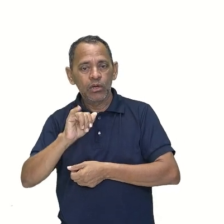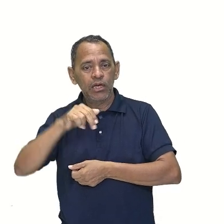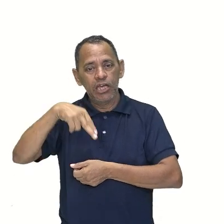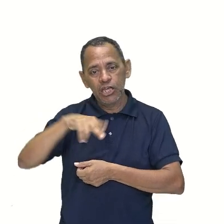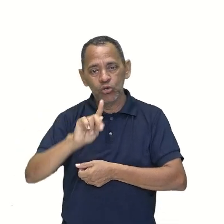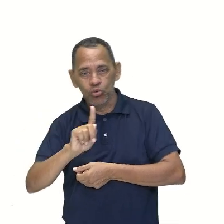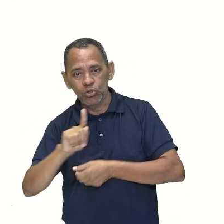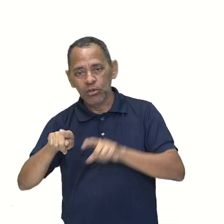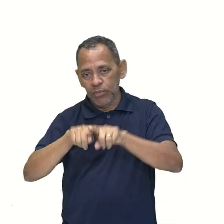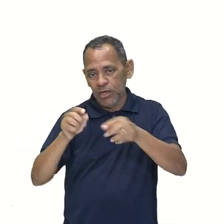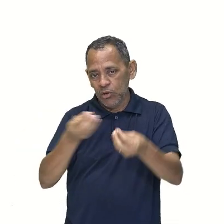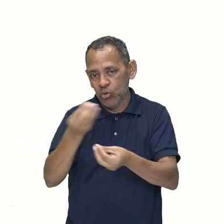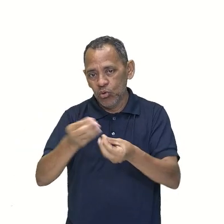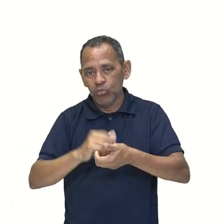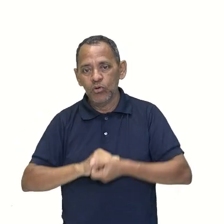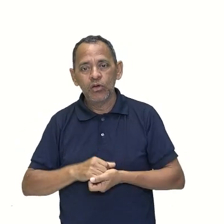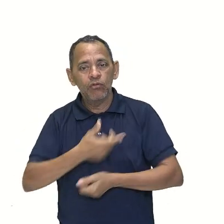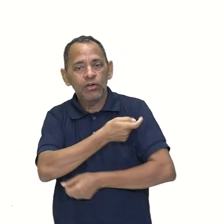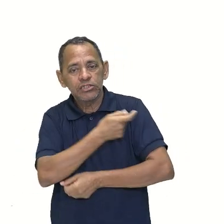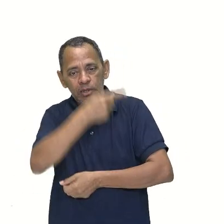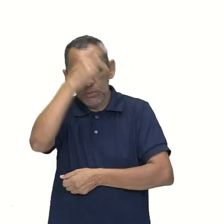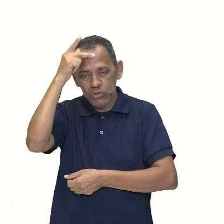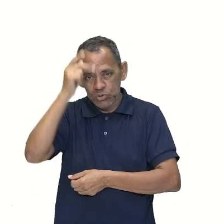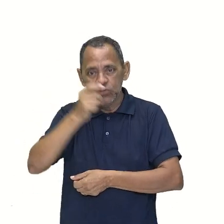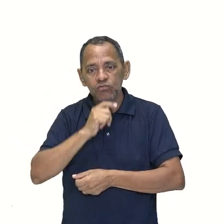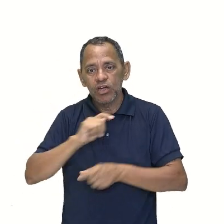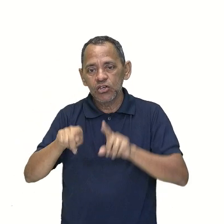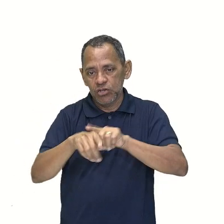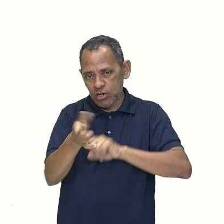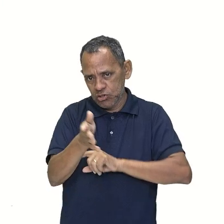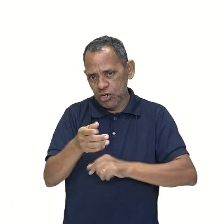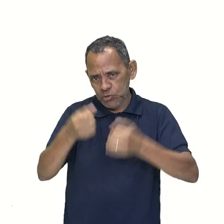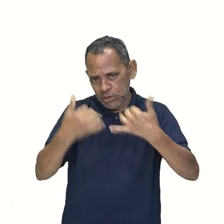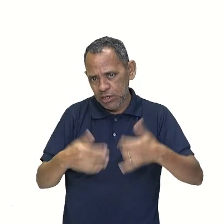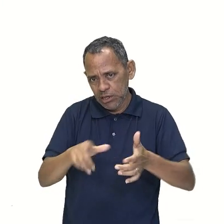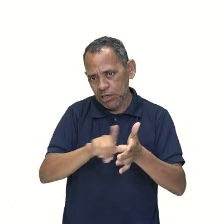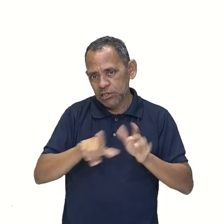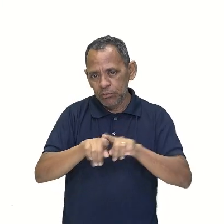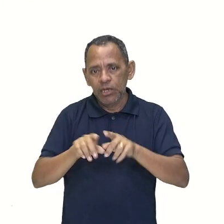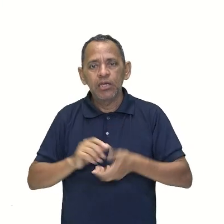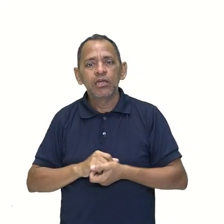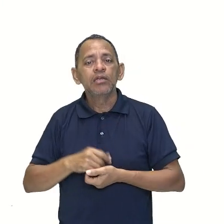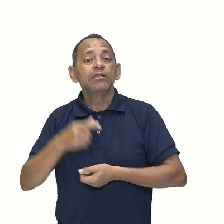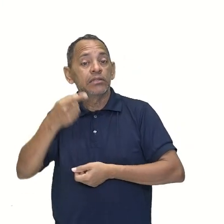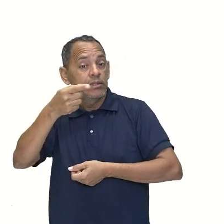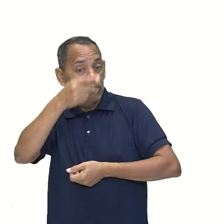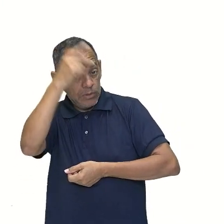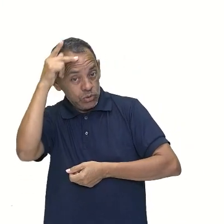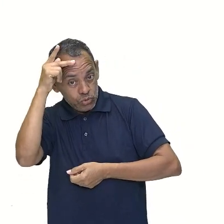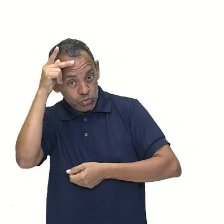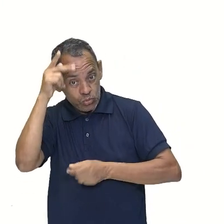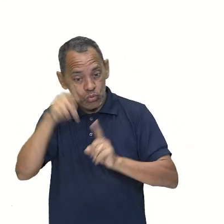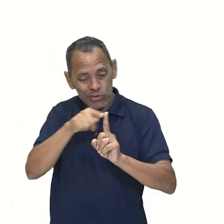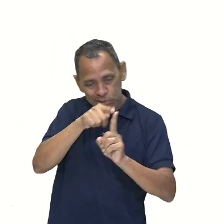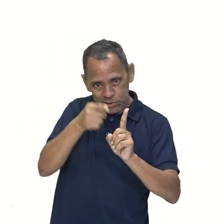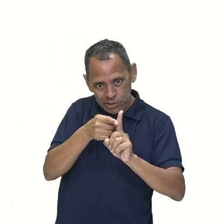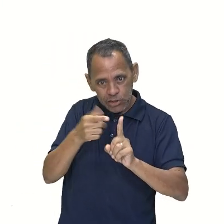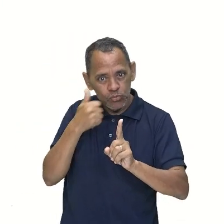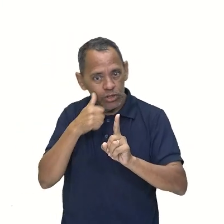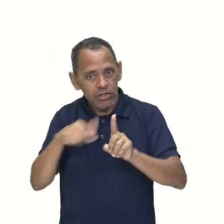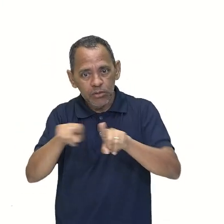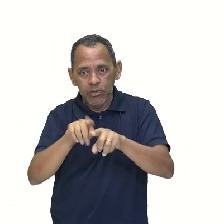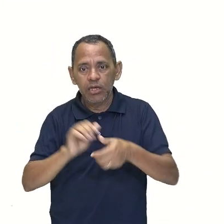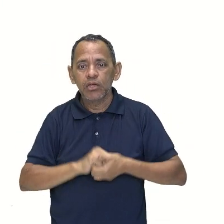vacinas para pessoas idosas, como eu já falei, e também para gestantes e pessoas com comorbidades,